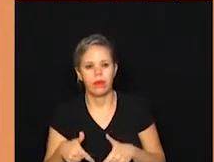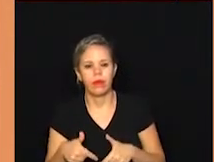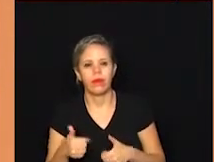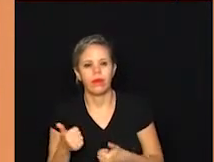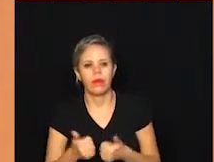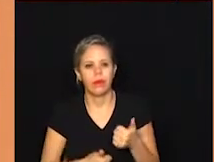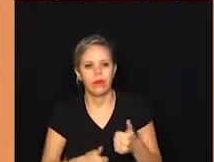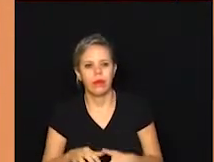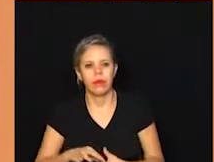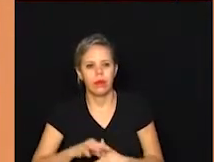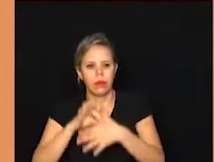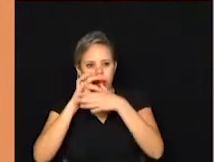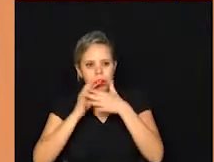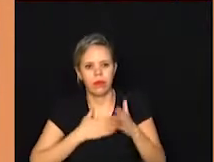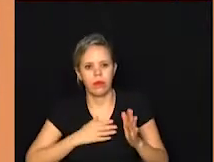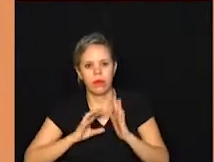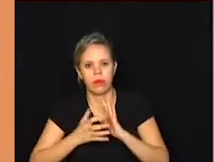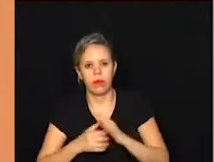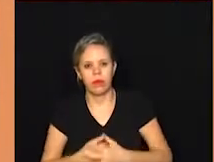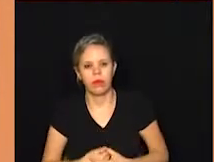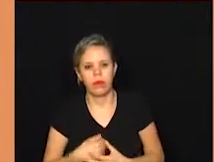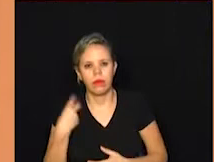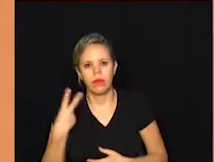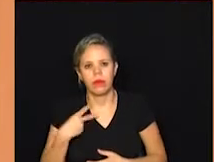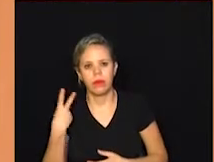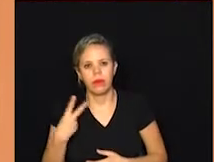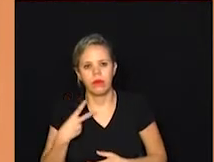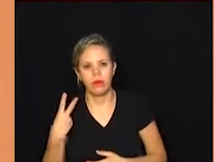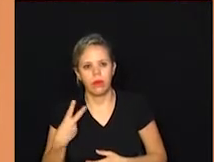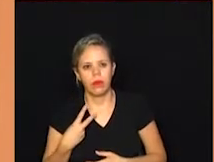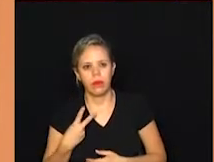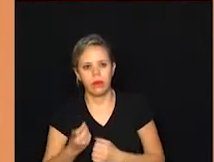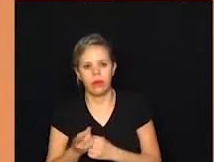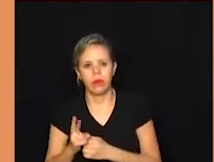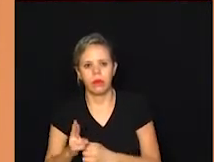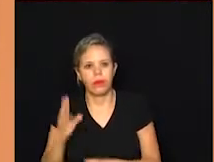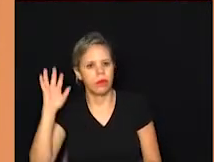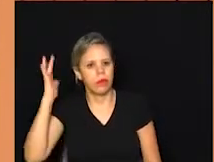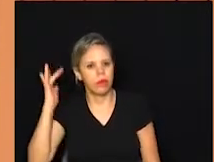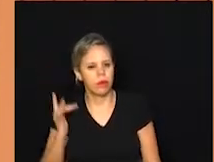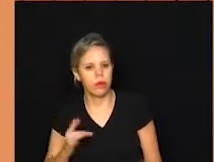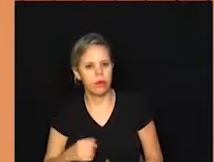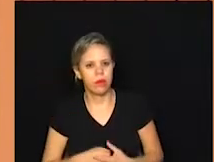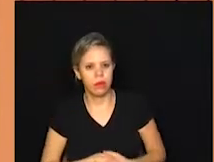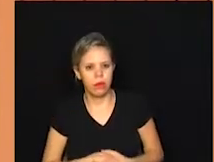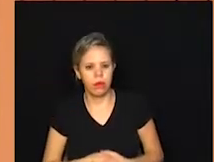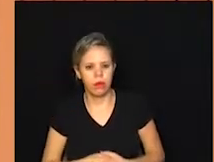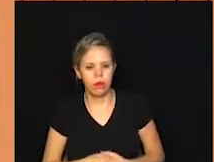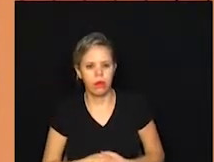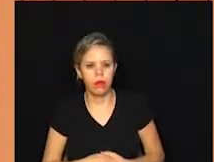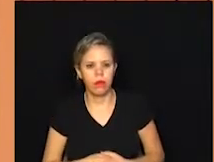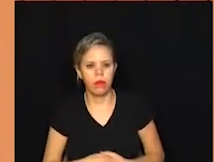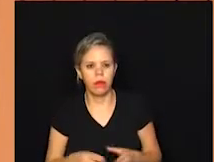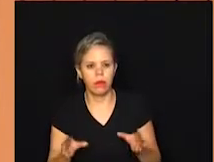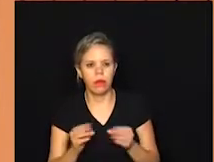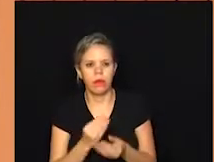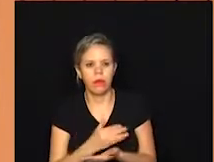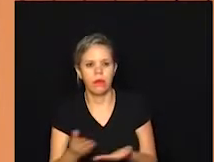né, a líder do meu partido, a vereadora e doutora Guida Calisto, né, para fazer também as